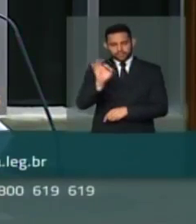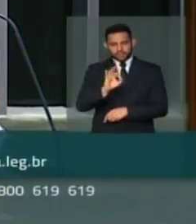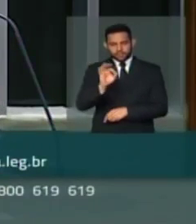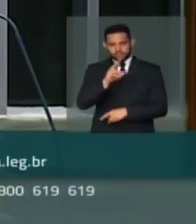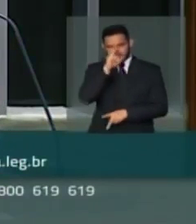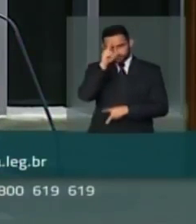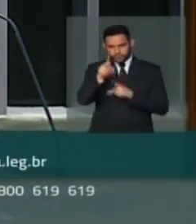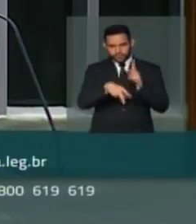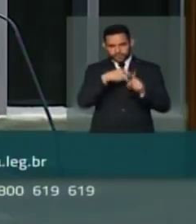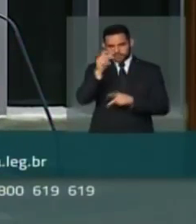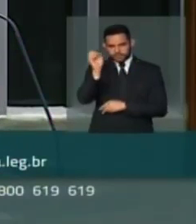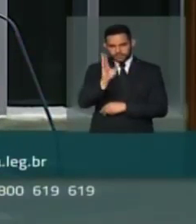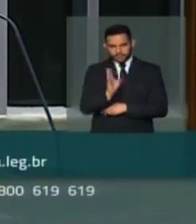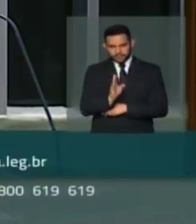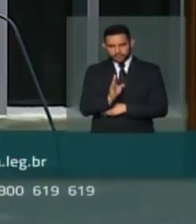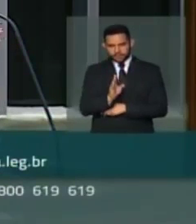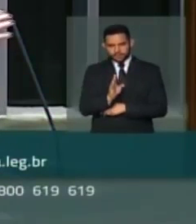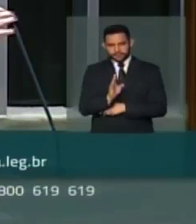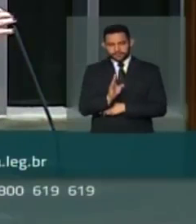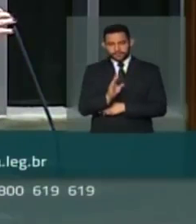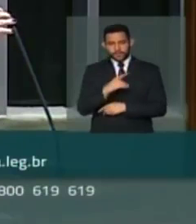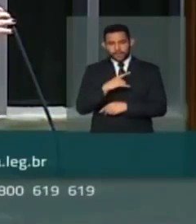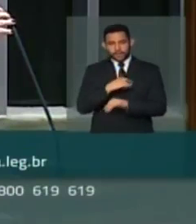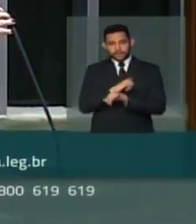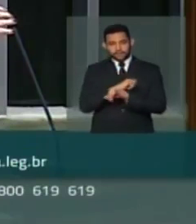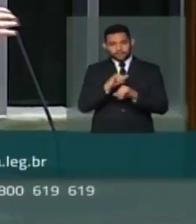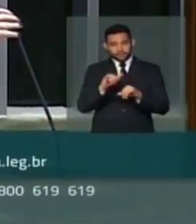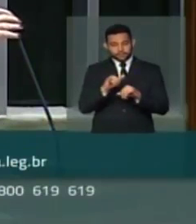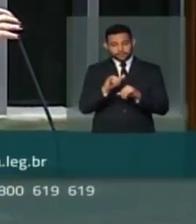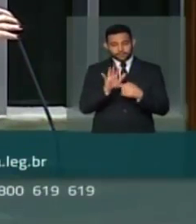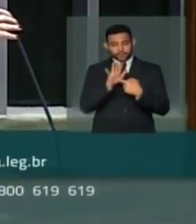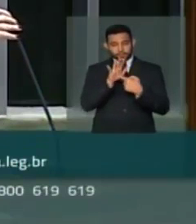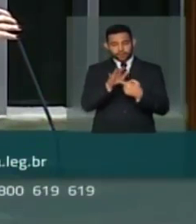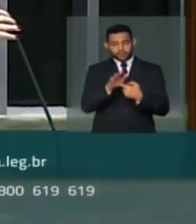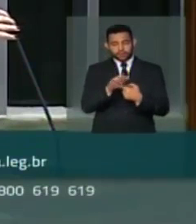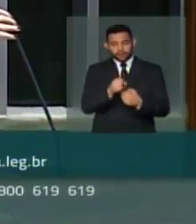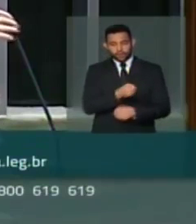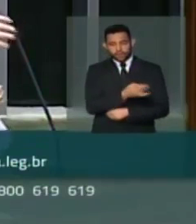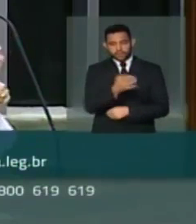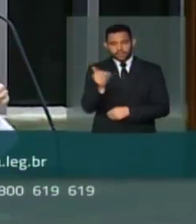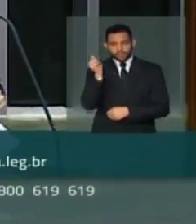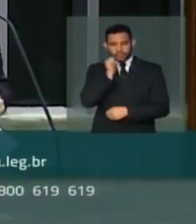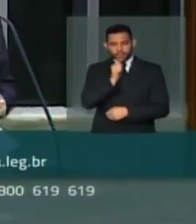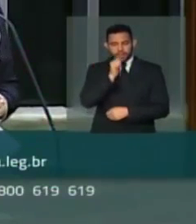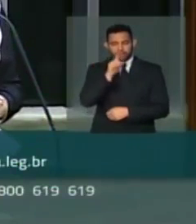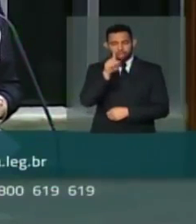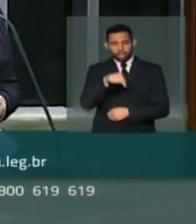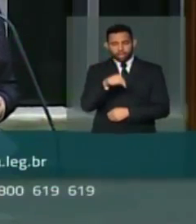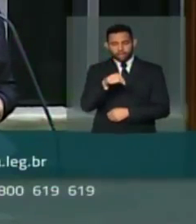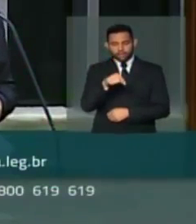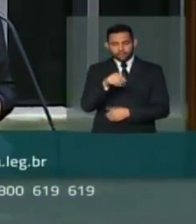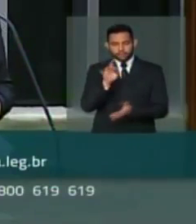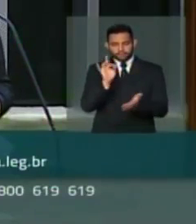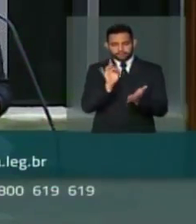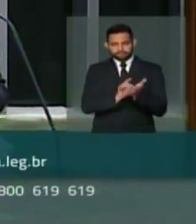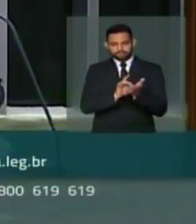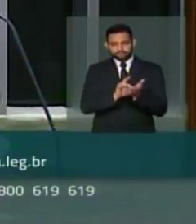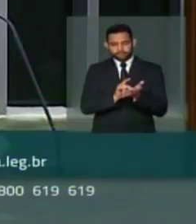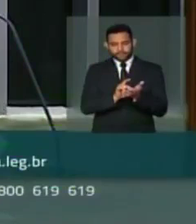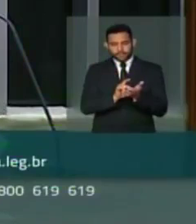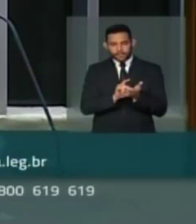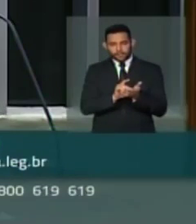da população brasileira. Os dados já mostram o número de mulheres que são efetivamente quem